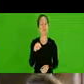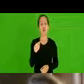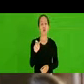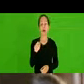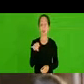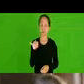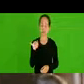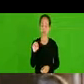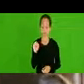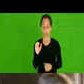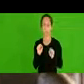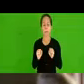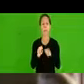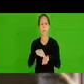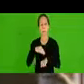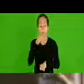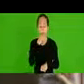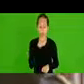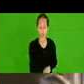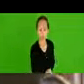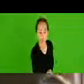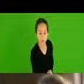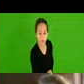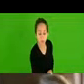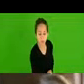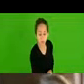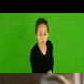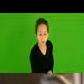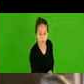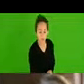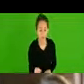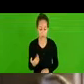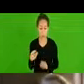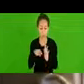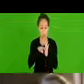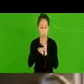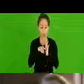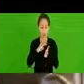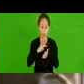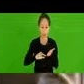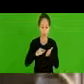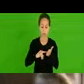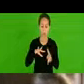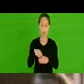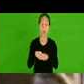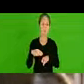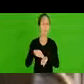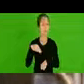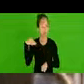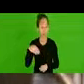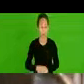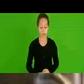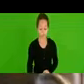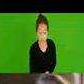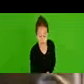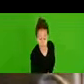por exemplo, no mestrado ou numa pesquisa documental no mestrado ou uma revisão, um